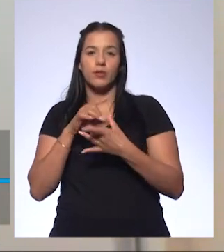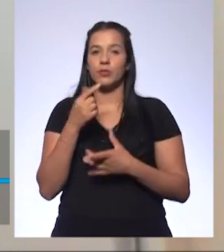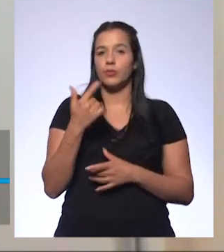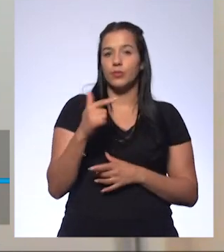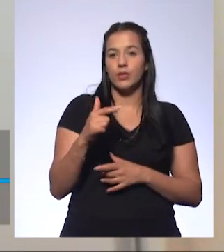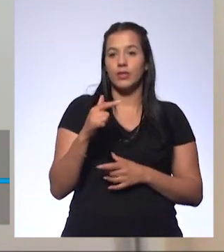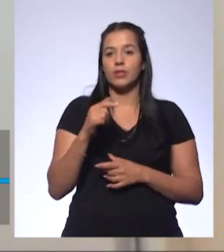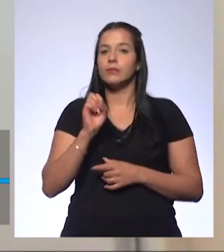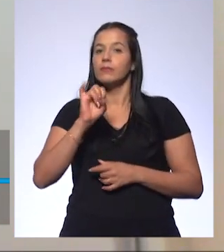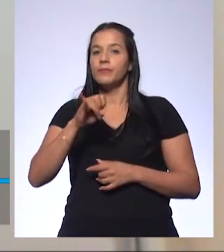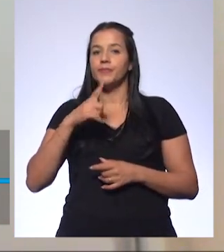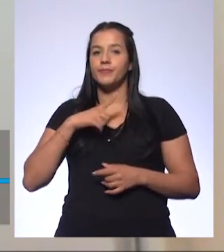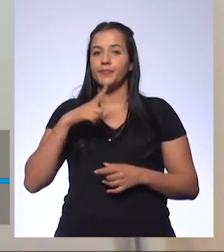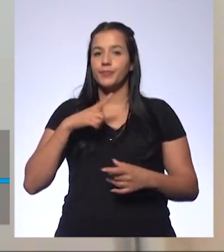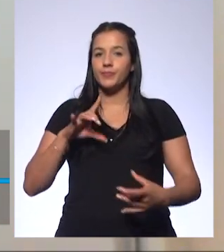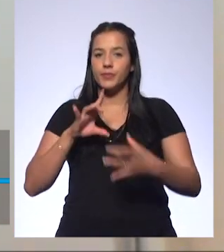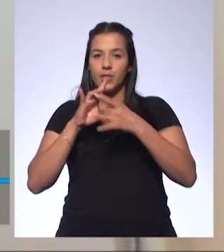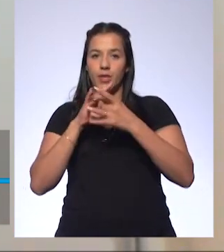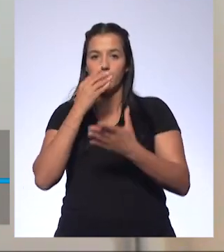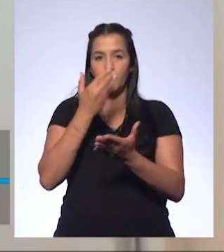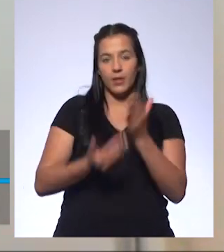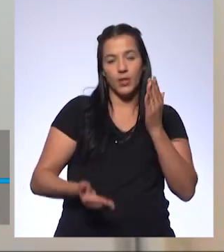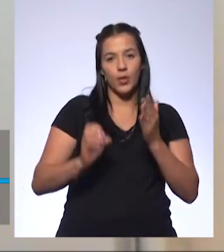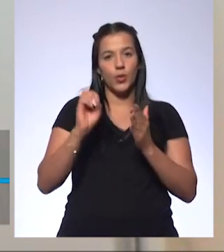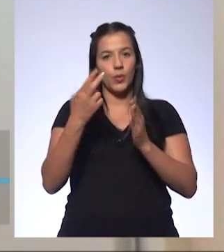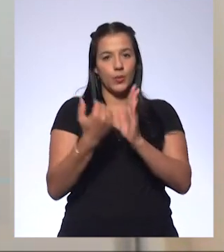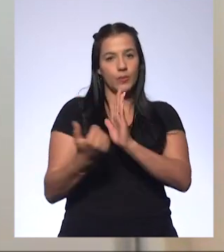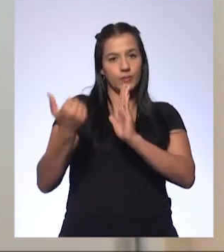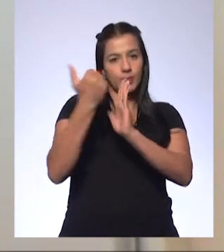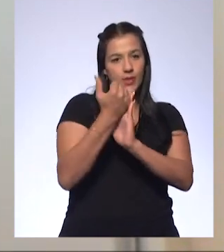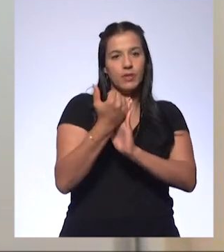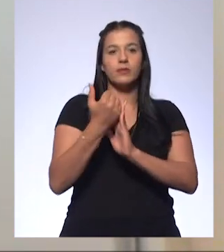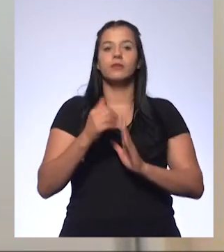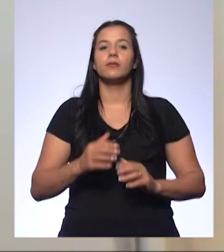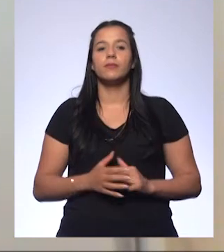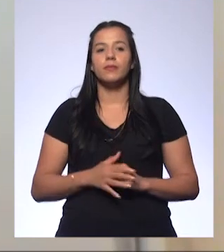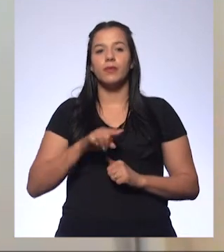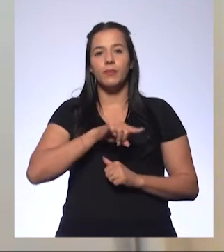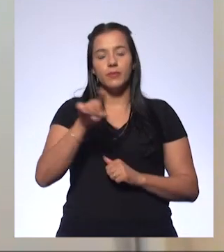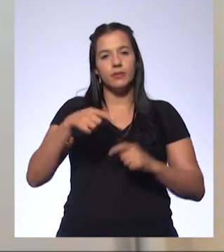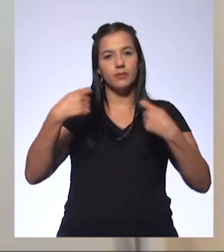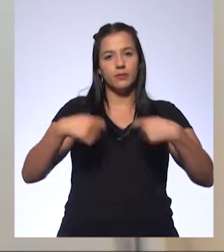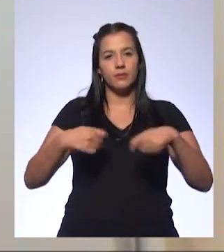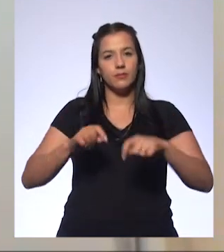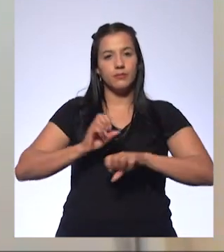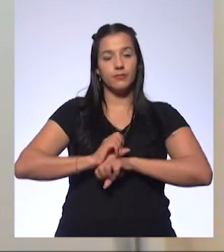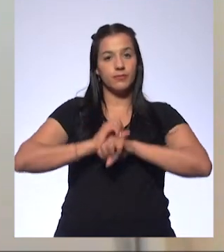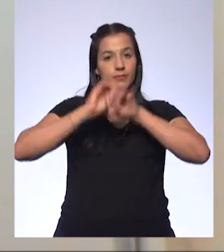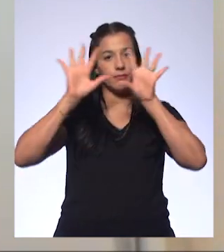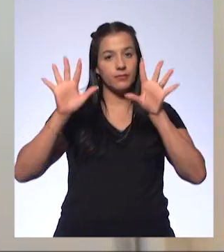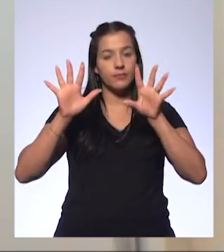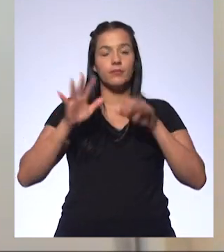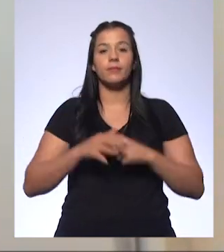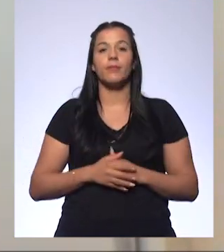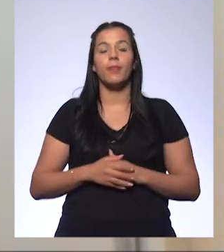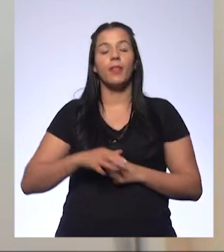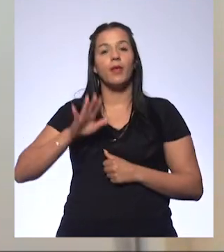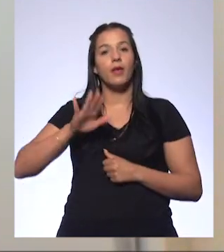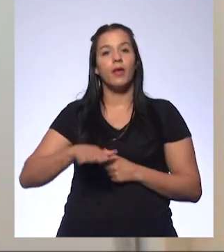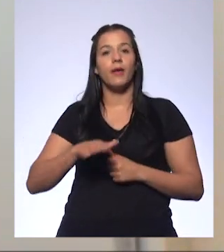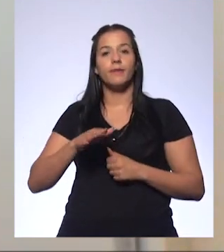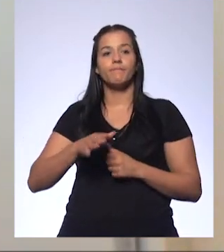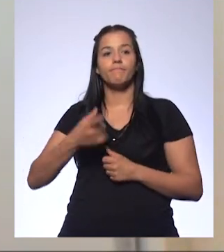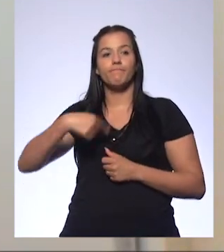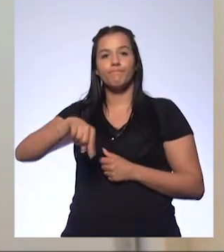numa ligação a tendência dele é perder, ganhar, isso tudo tem que estar bem claro para a gente. Não são conhecimentos que a gente vai